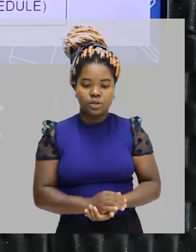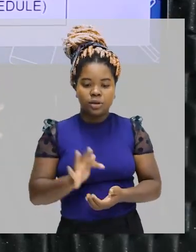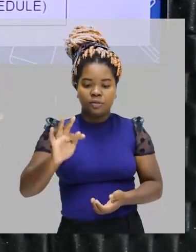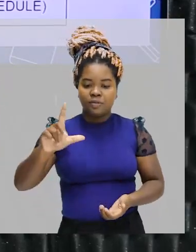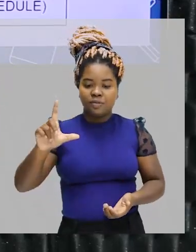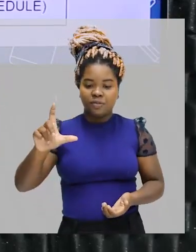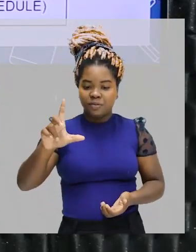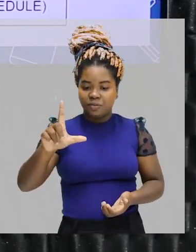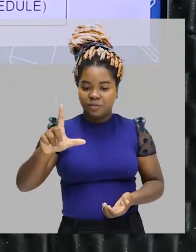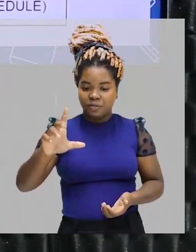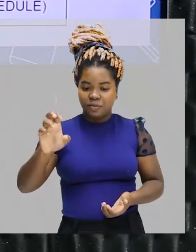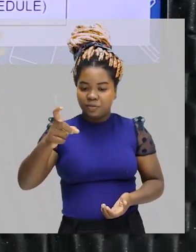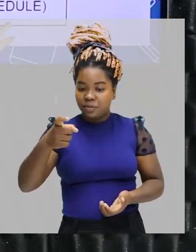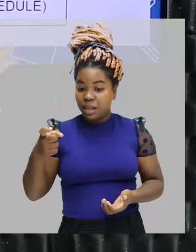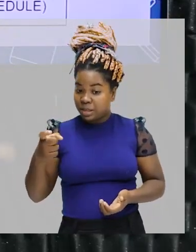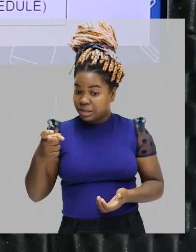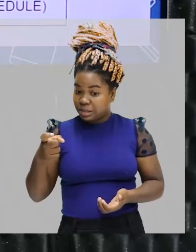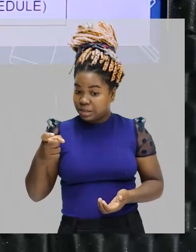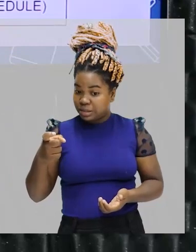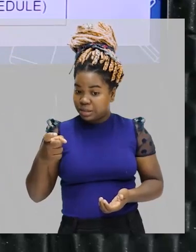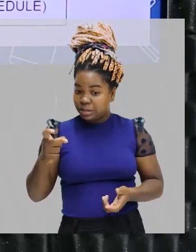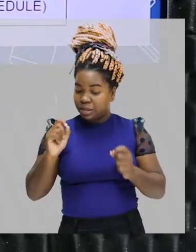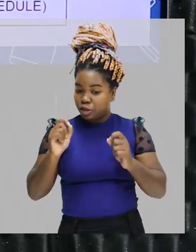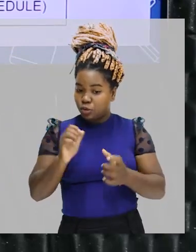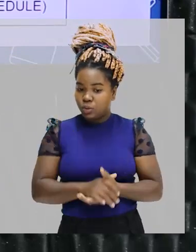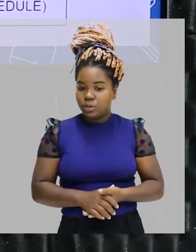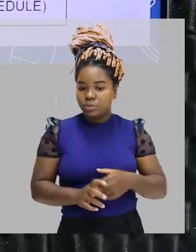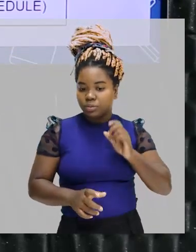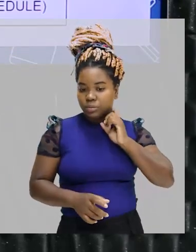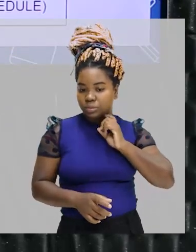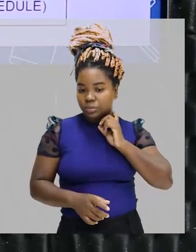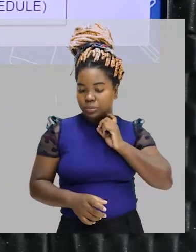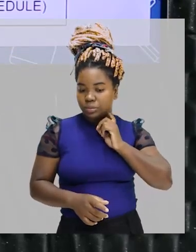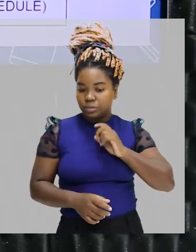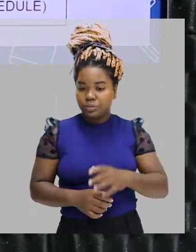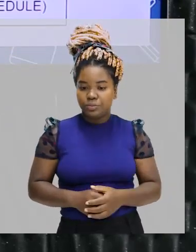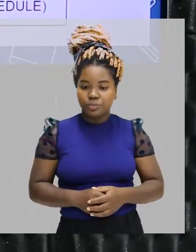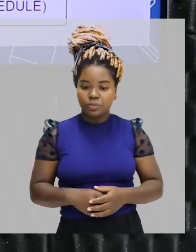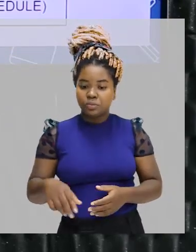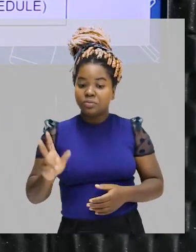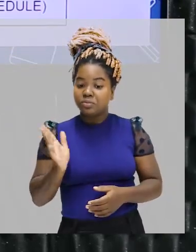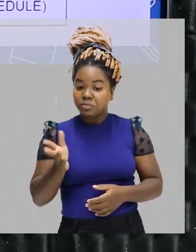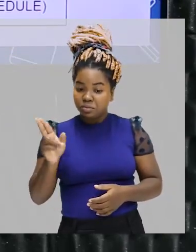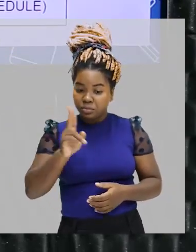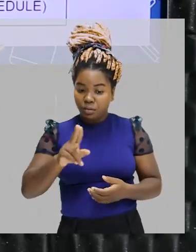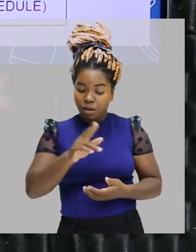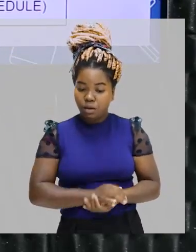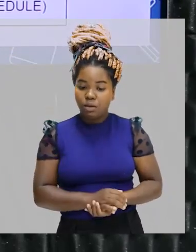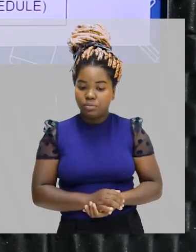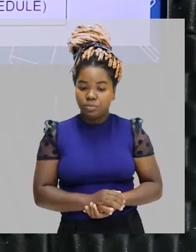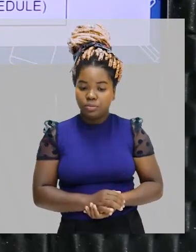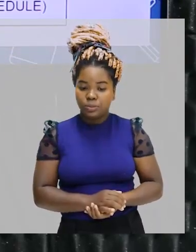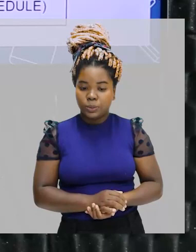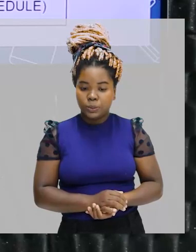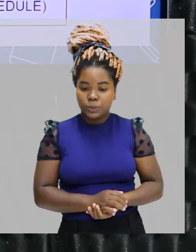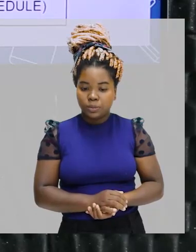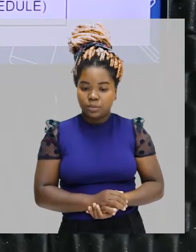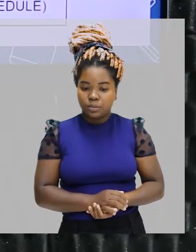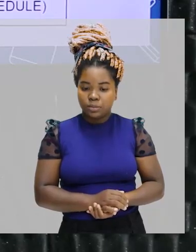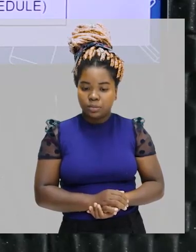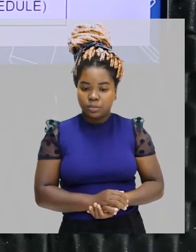era conhecido, já era utilizado, mas agora, durante a pandemia, passou a ser mais frequente ainda. Flex time é um